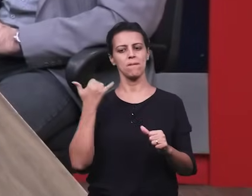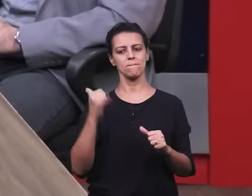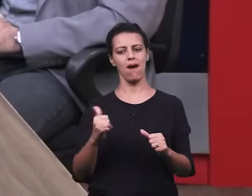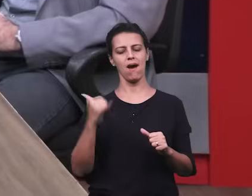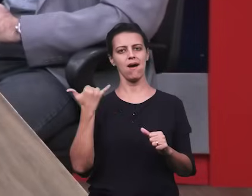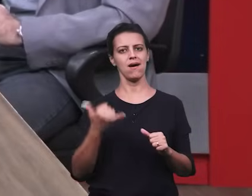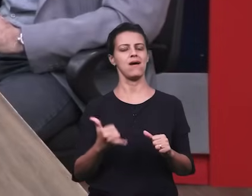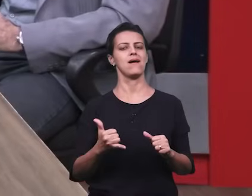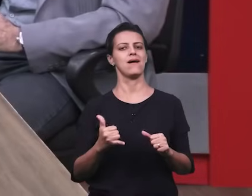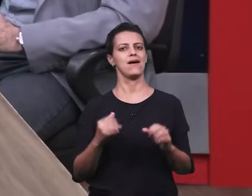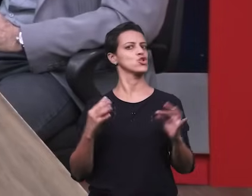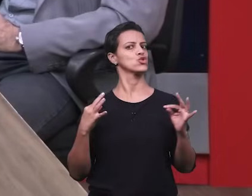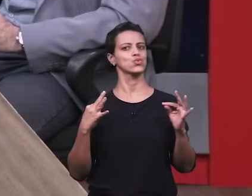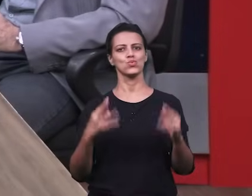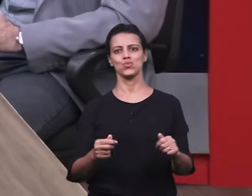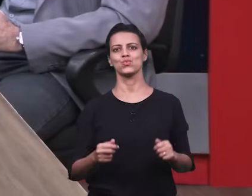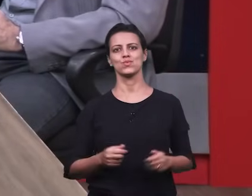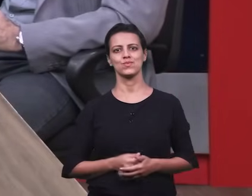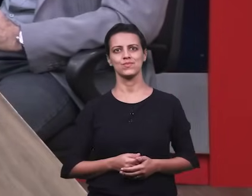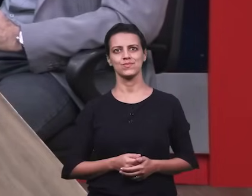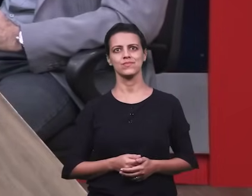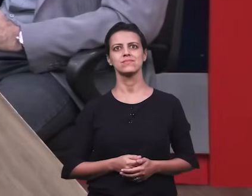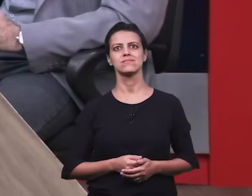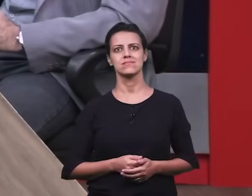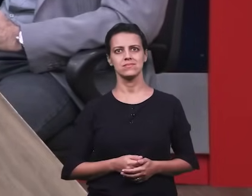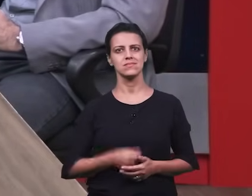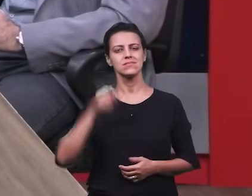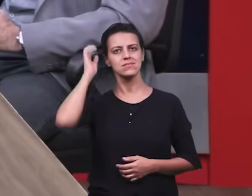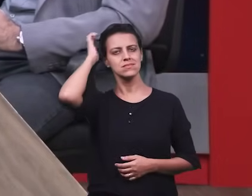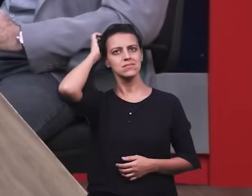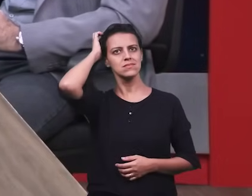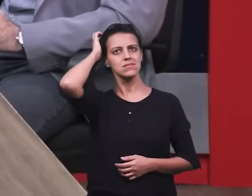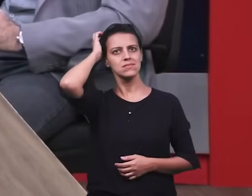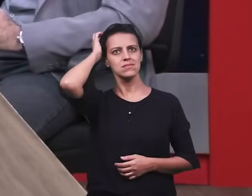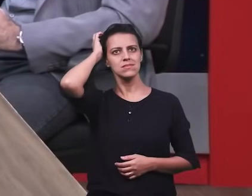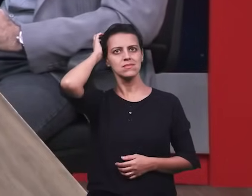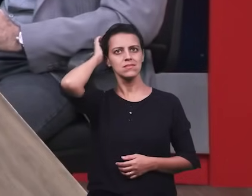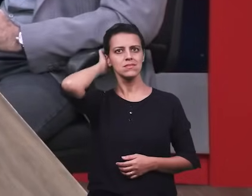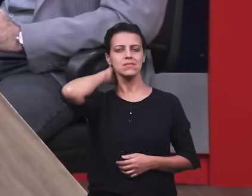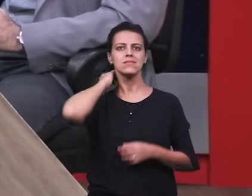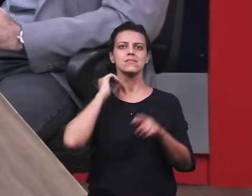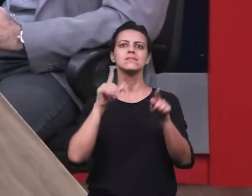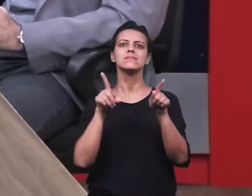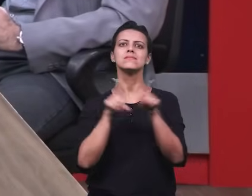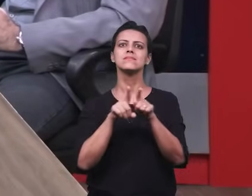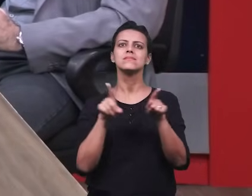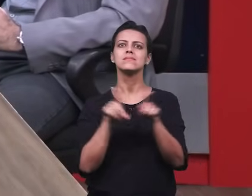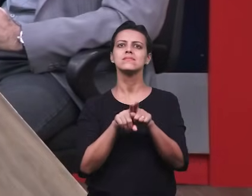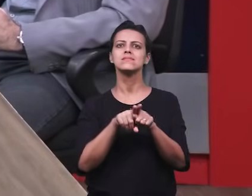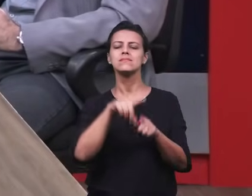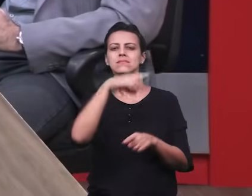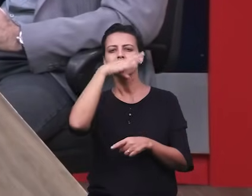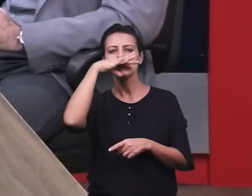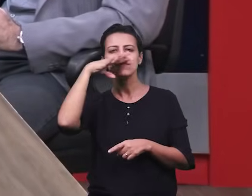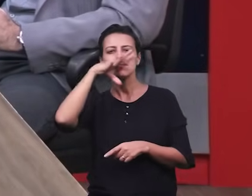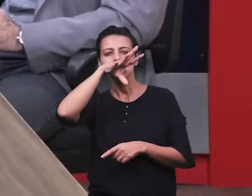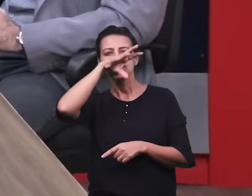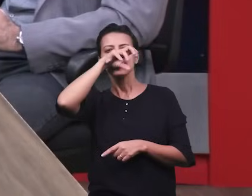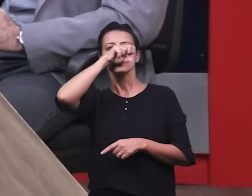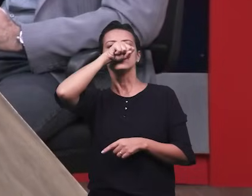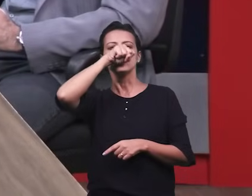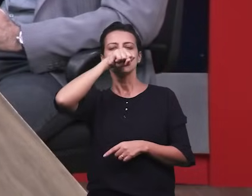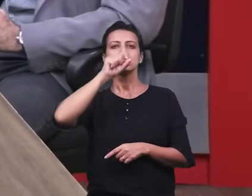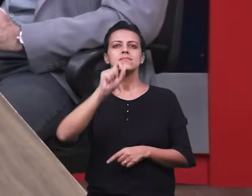né? Tudo transforma em impulso elétrico. O cérebro vai receber as informações em energia. Da mesma maneira, sim, o olfato,